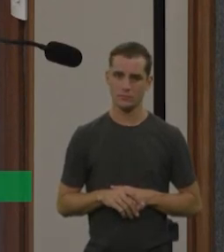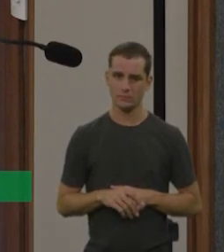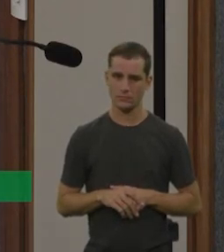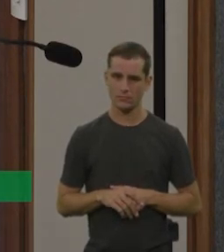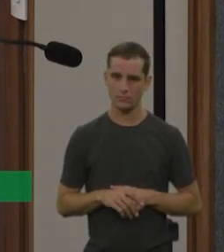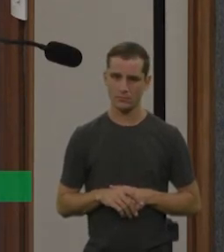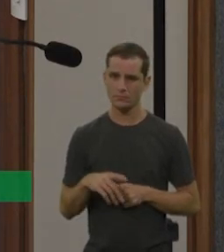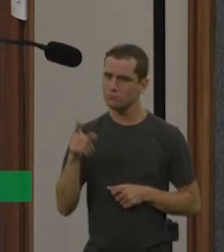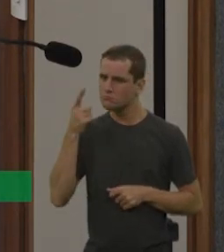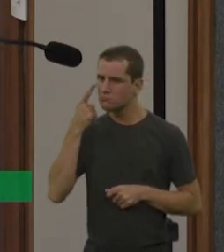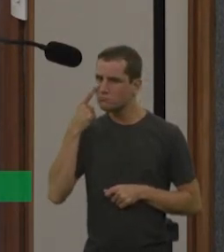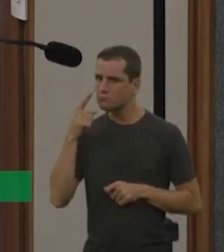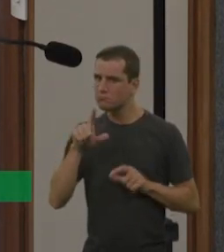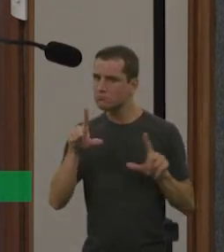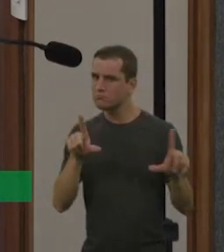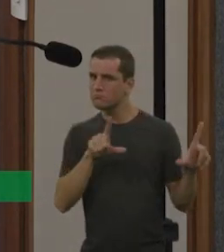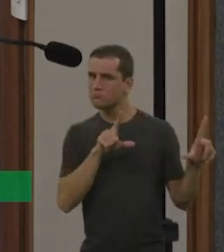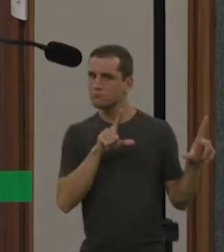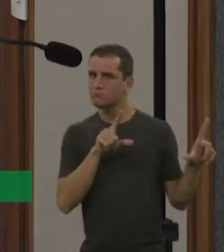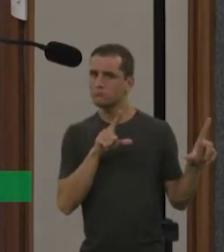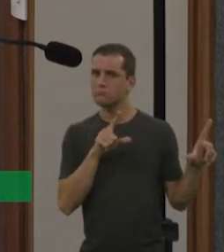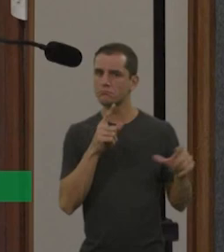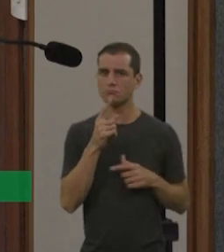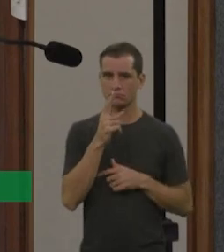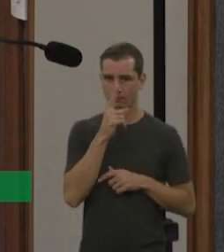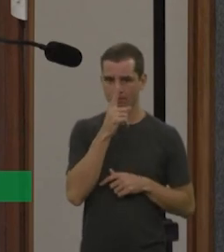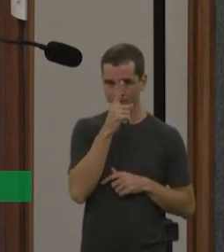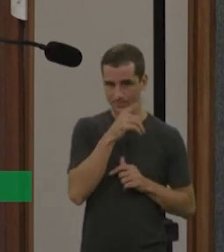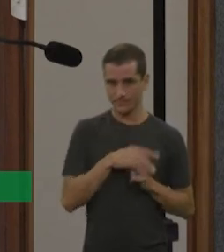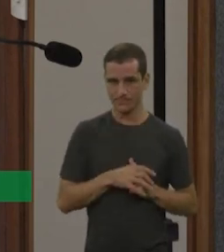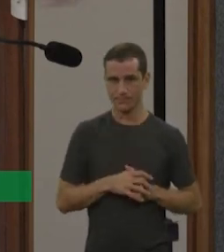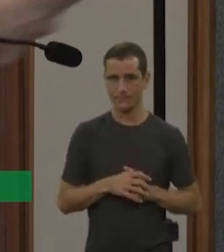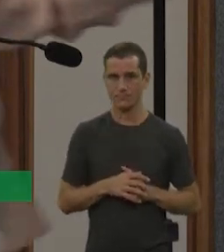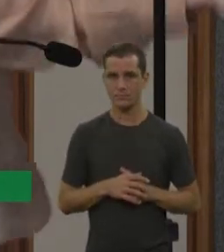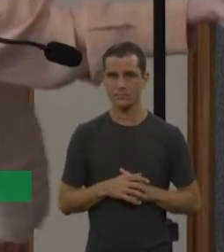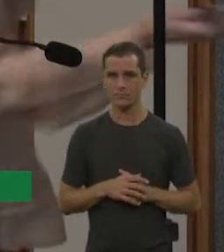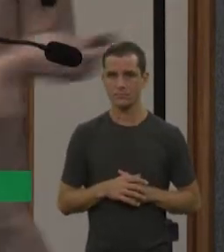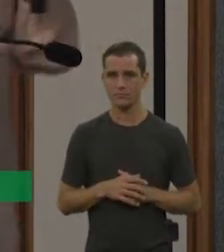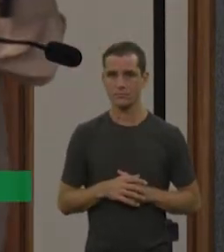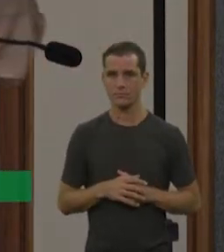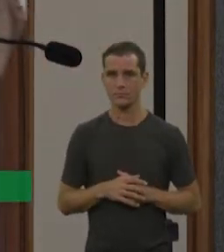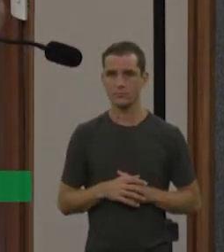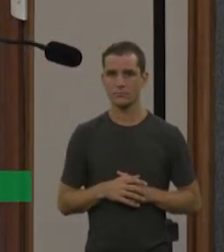Será que eu estou na frente do... Onde é? Tem que fazer assim.